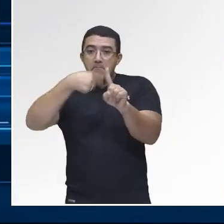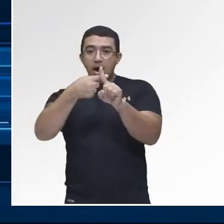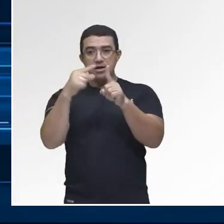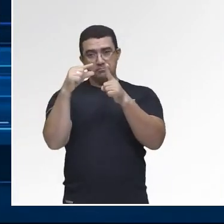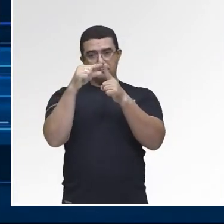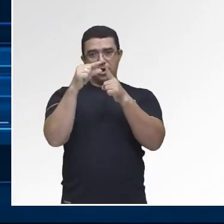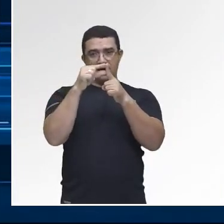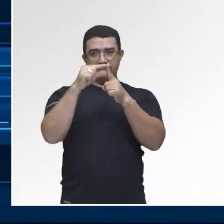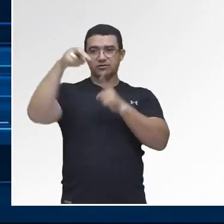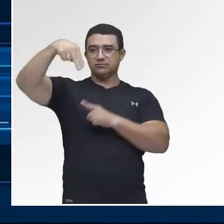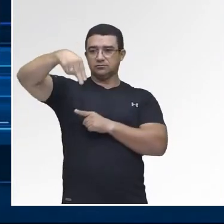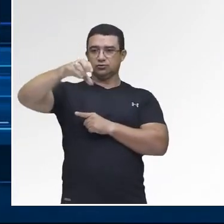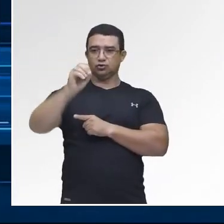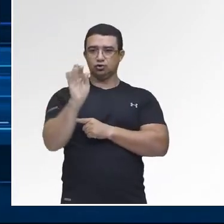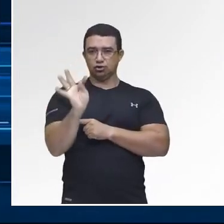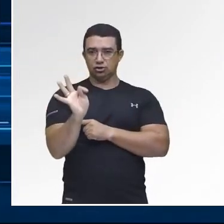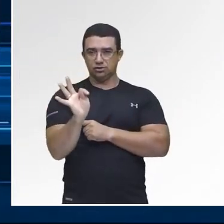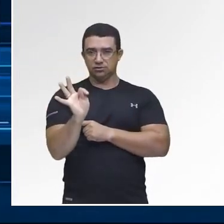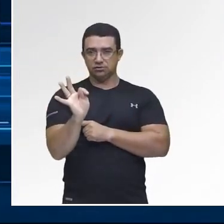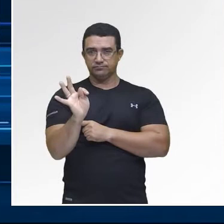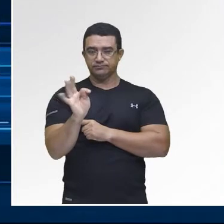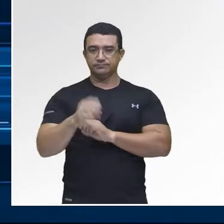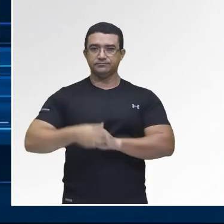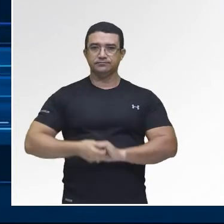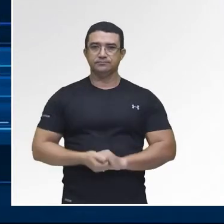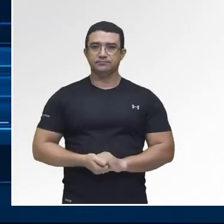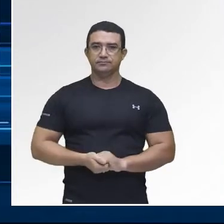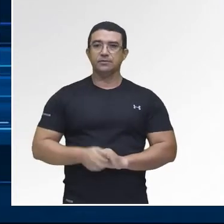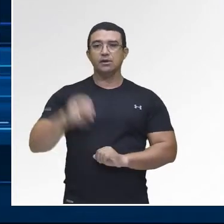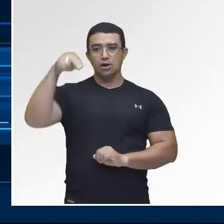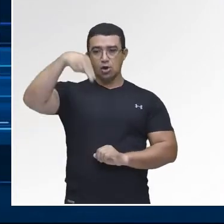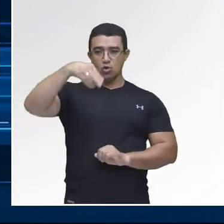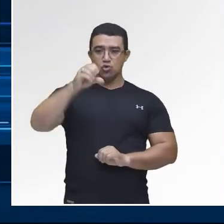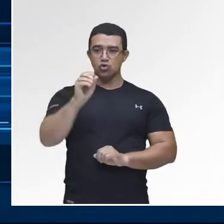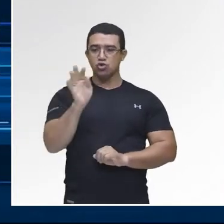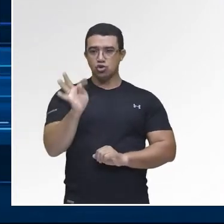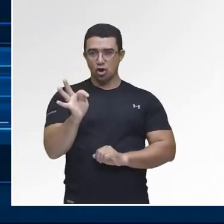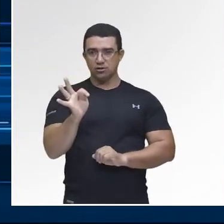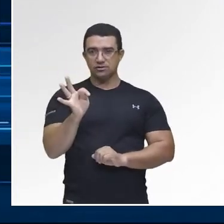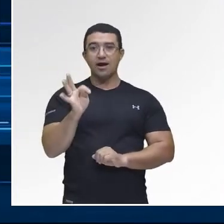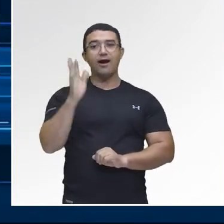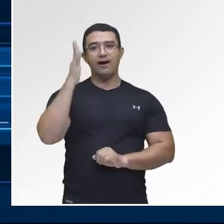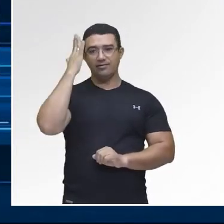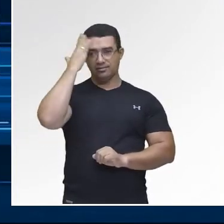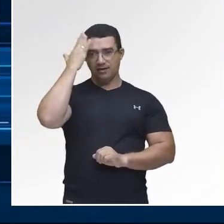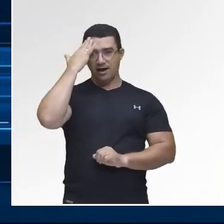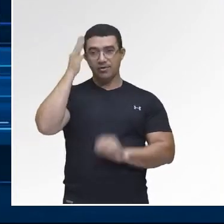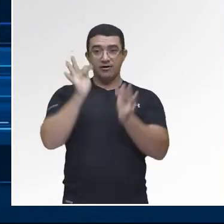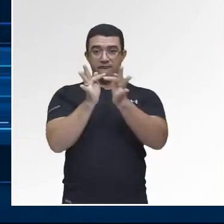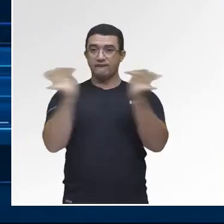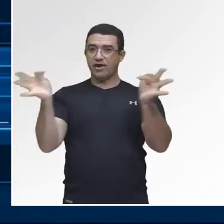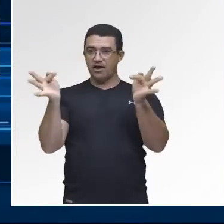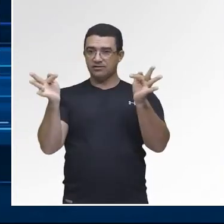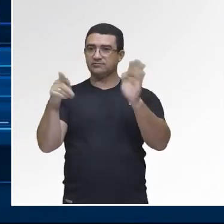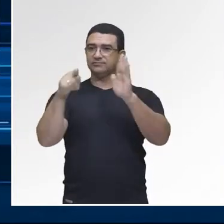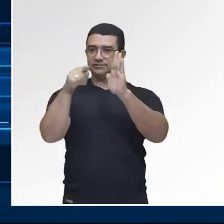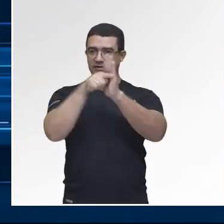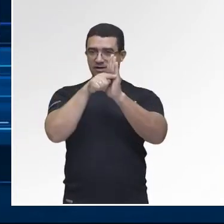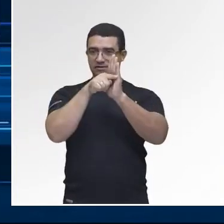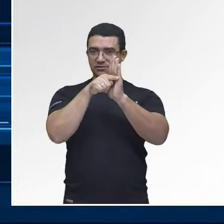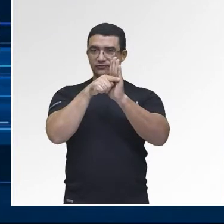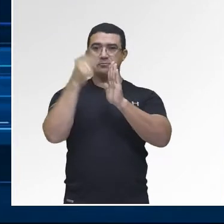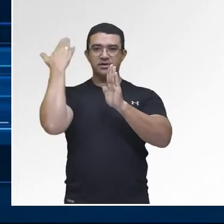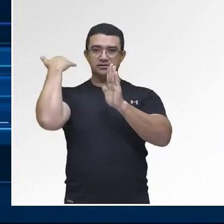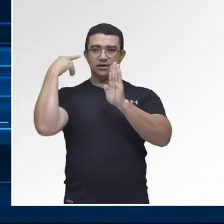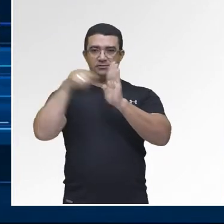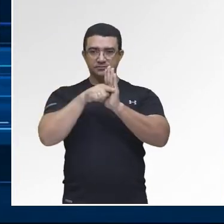do not, tá? É o not que vai colocar todo o enunciado, que vai colocar toda essa frase no